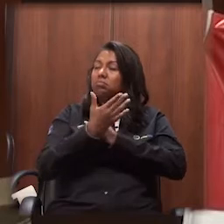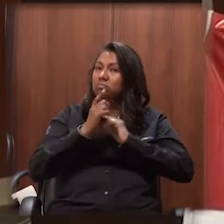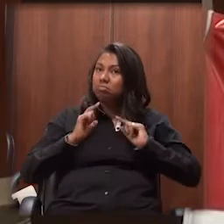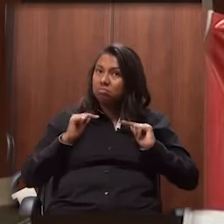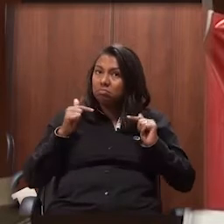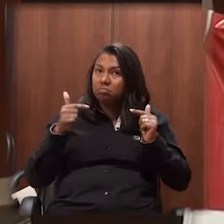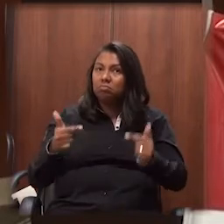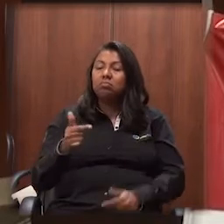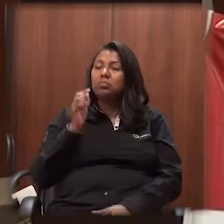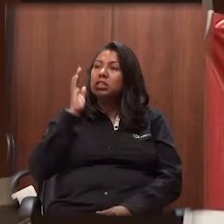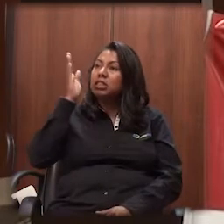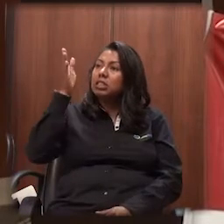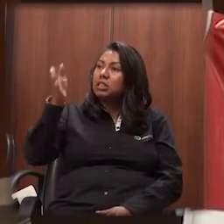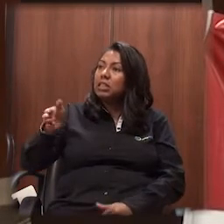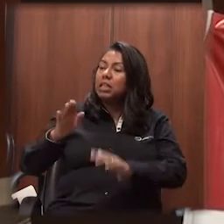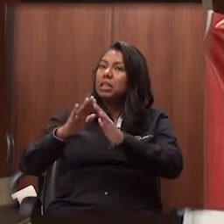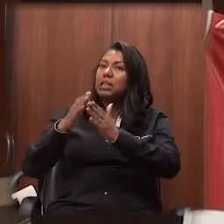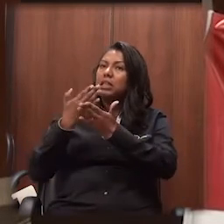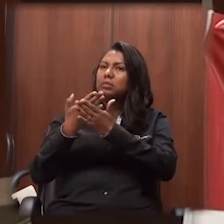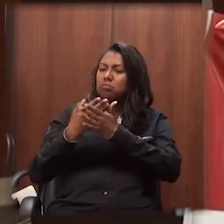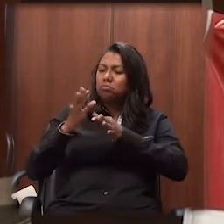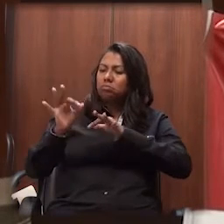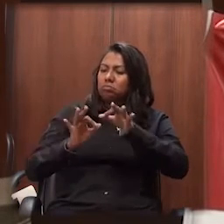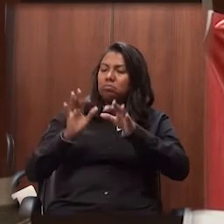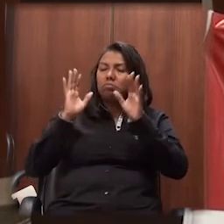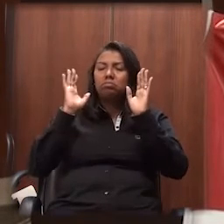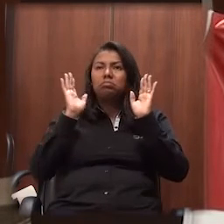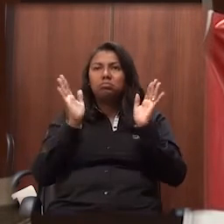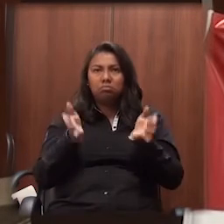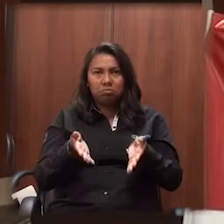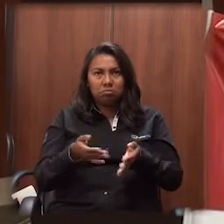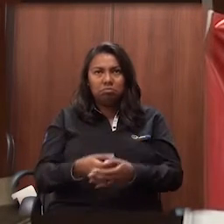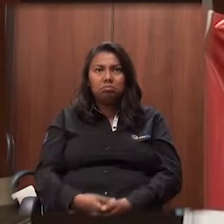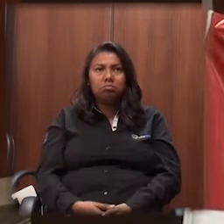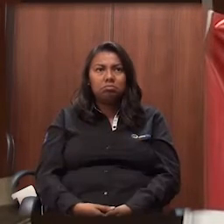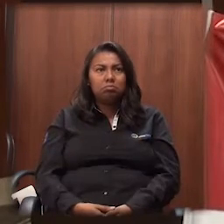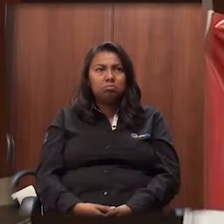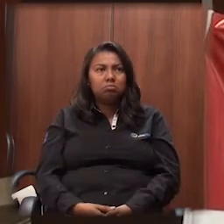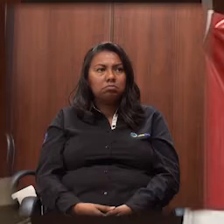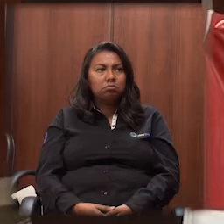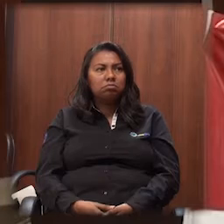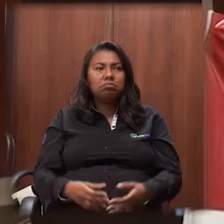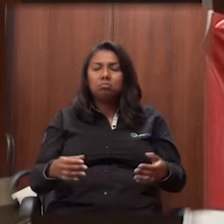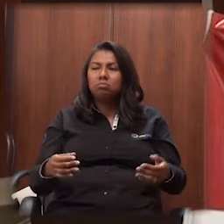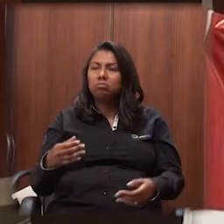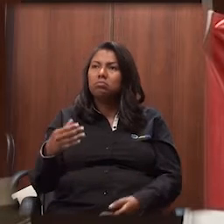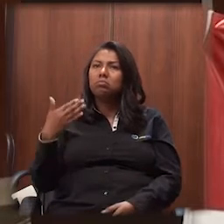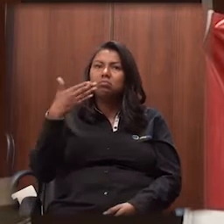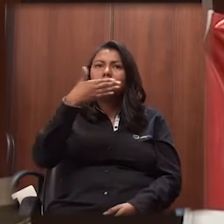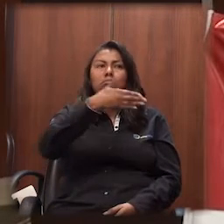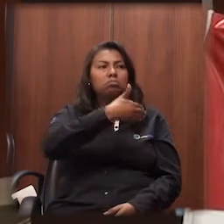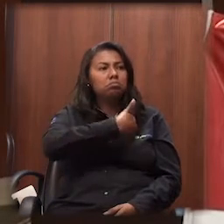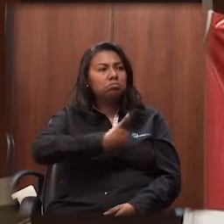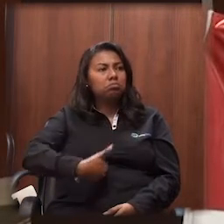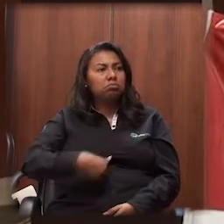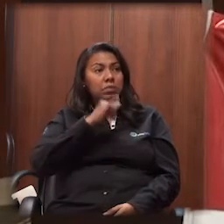na escola muito mais preparado, que me permite vincular a autoridade pública e dizer, olha, o plano está